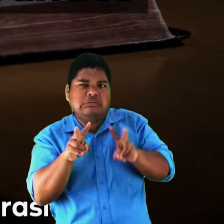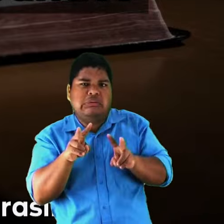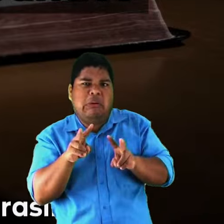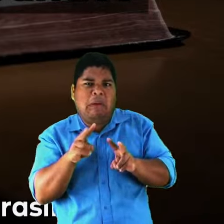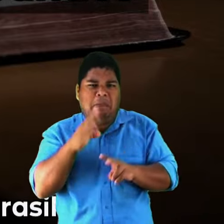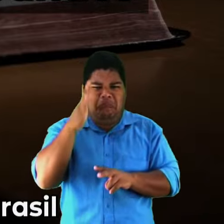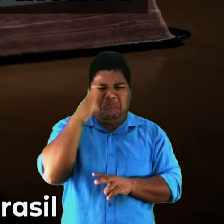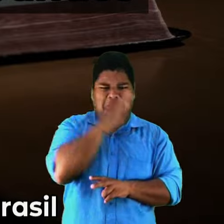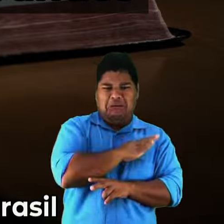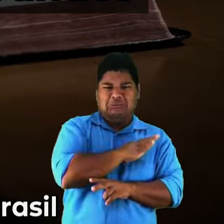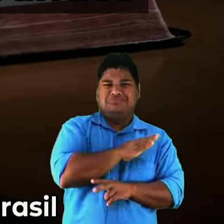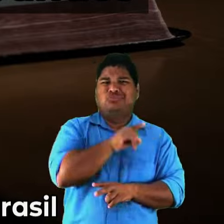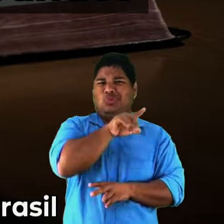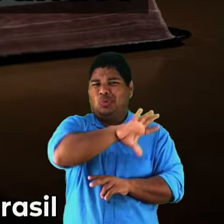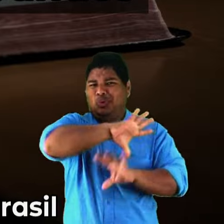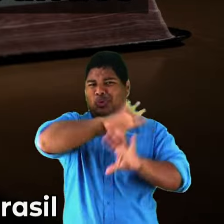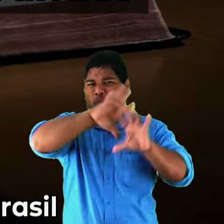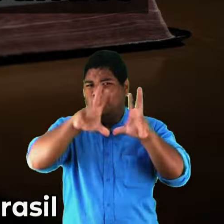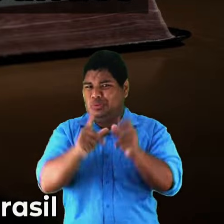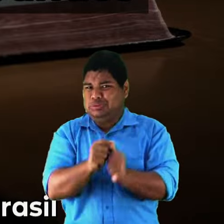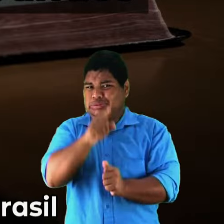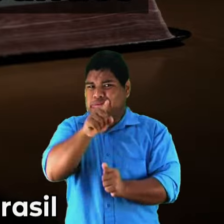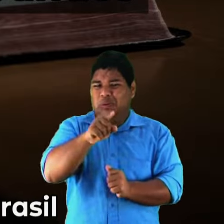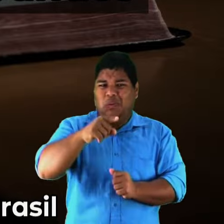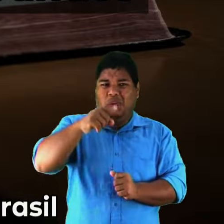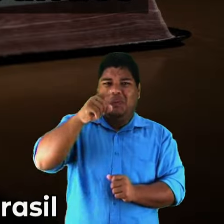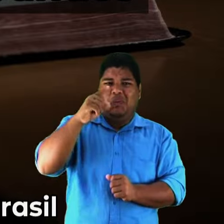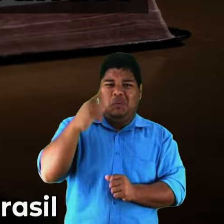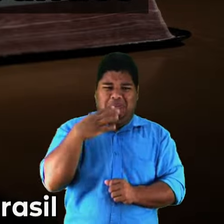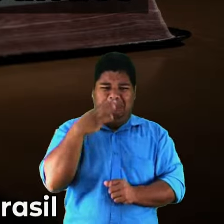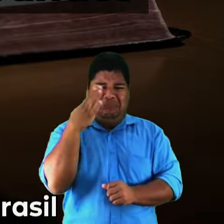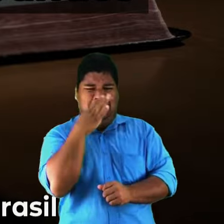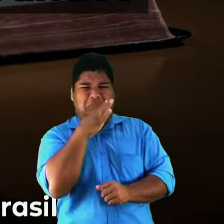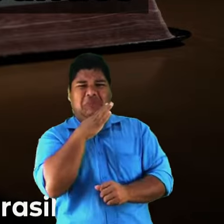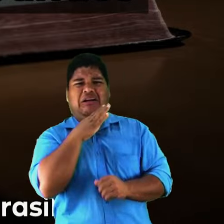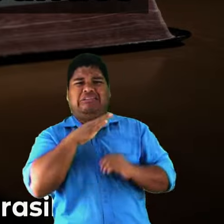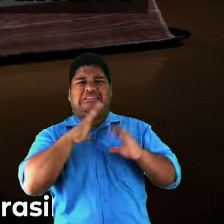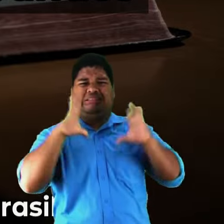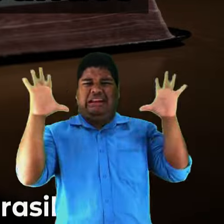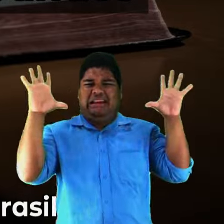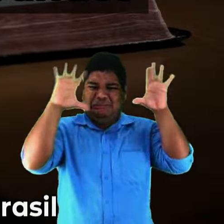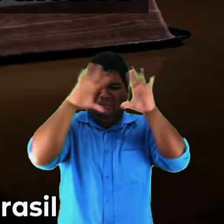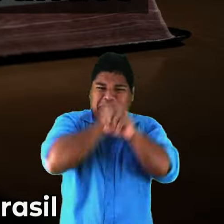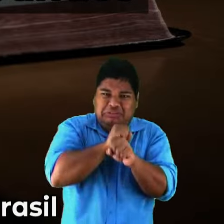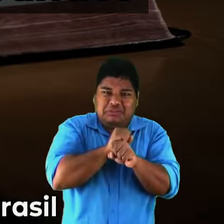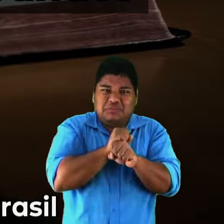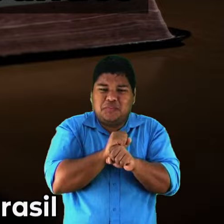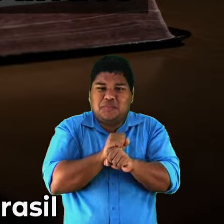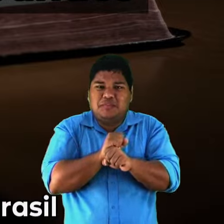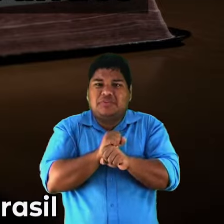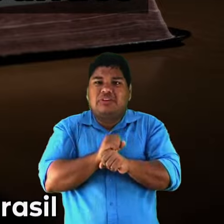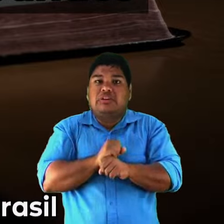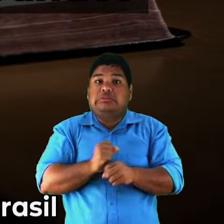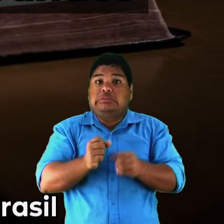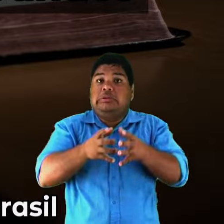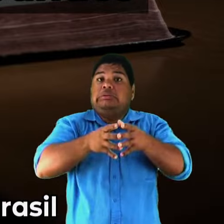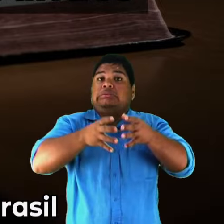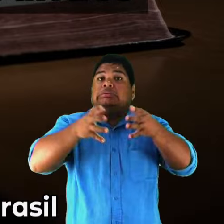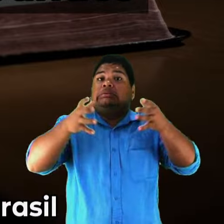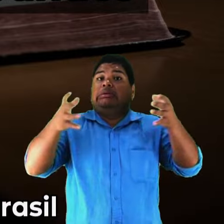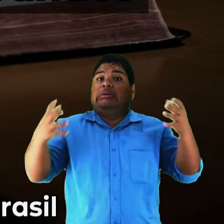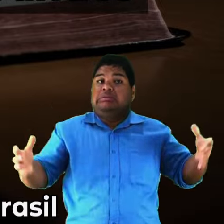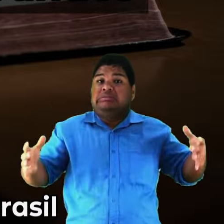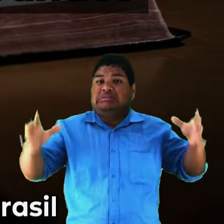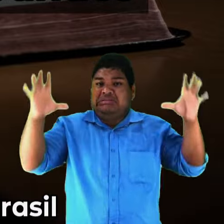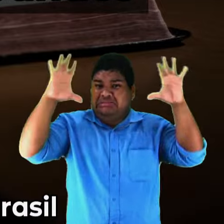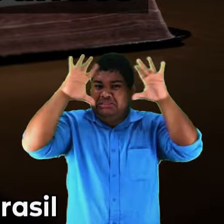trevas. Portanto, se a luz que existe em você são trevas, que grandes trevas são!